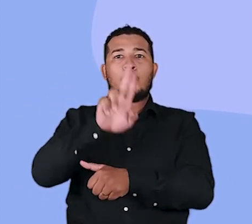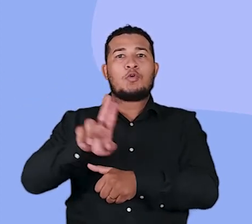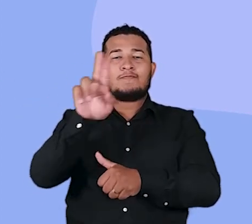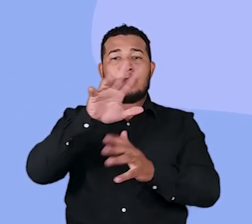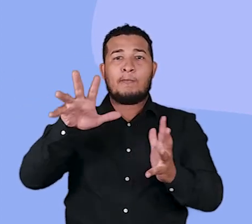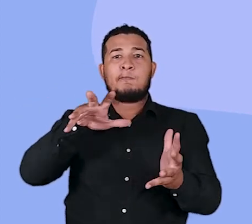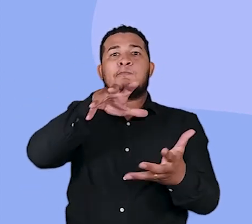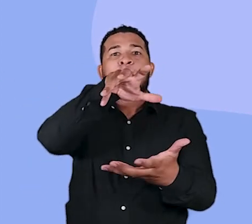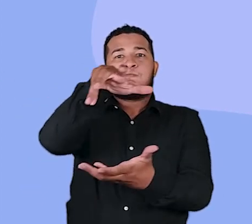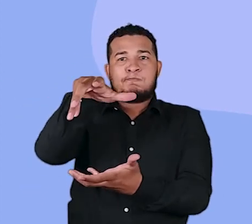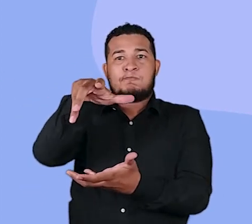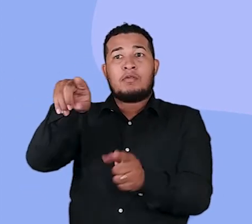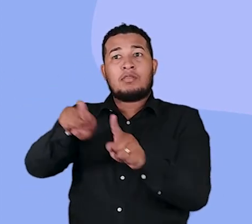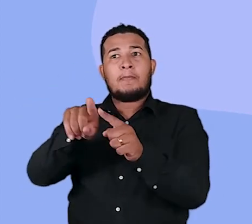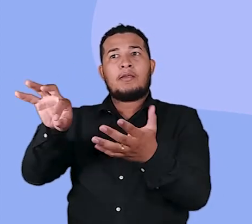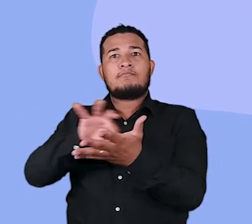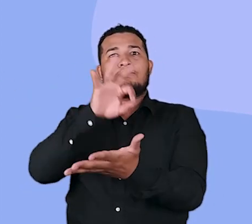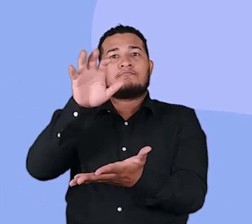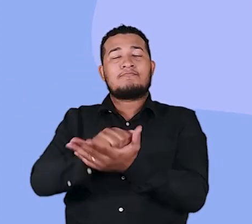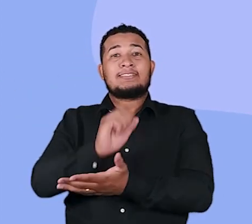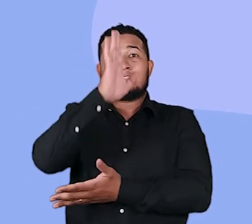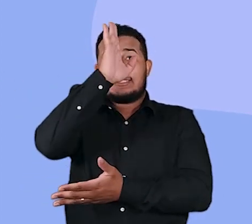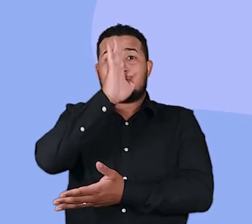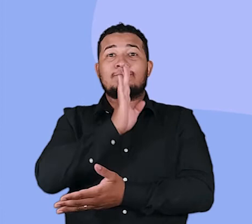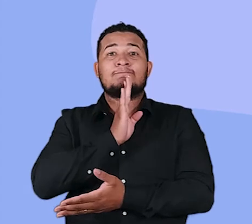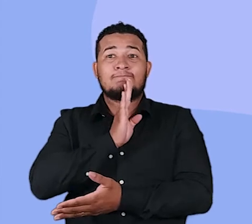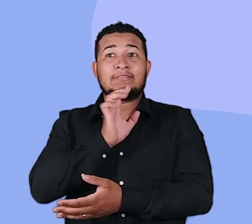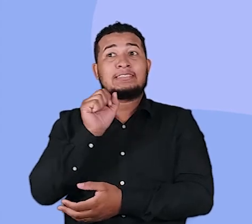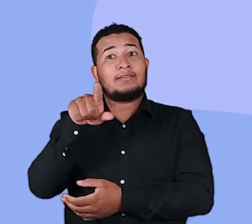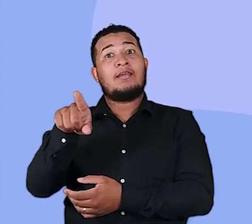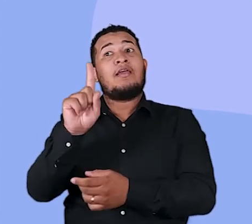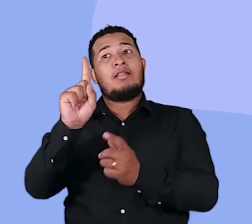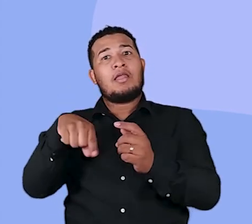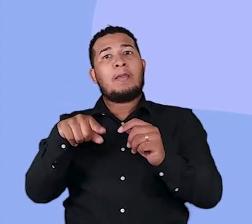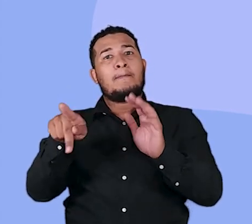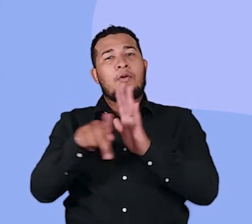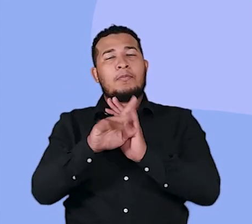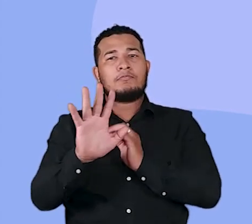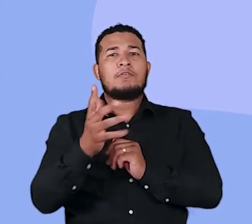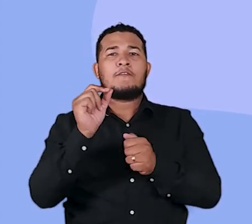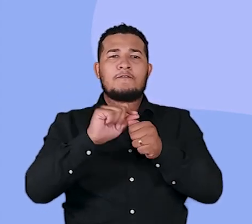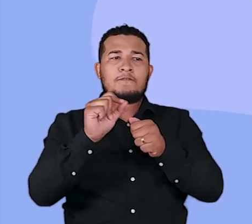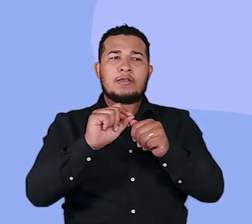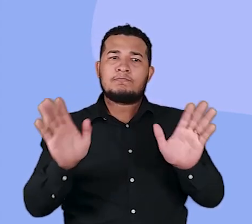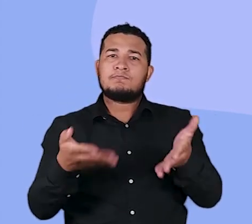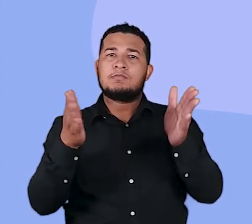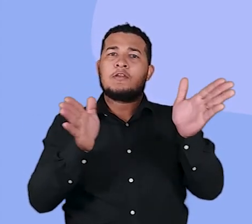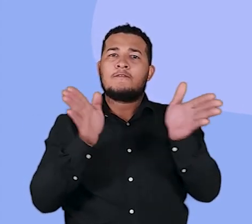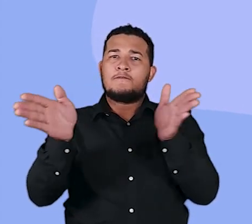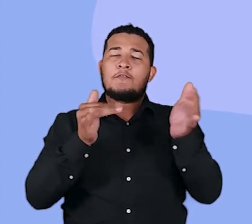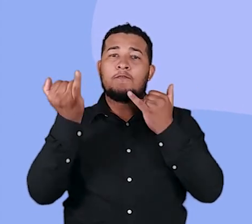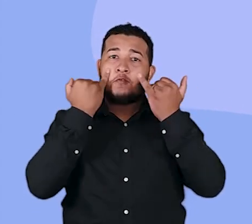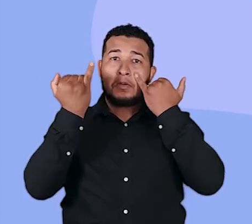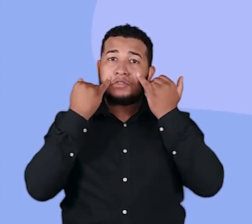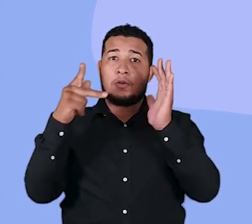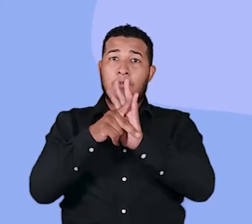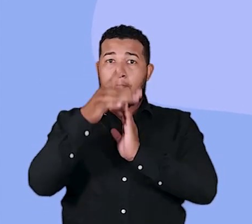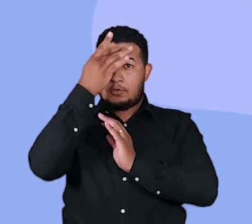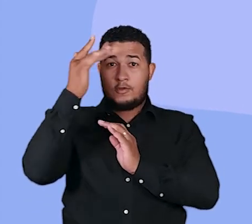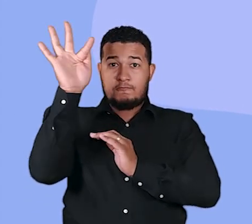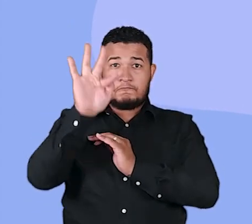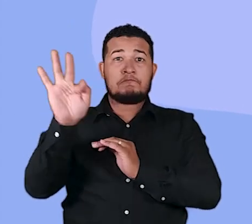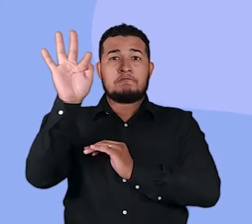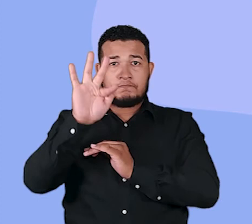global em linha e de matrícula gratuita, com a qual tratará de impulsionar o acesso à educação